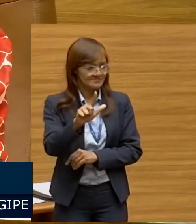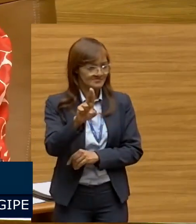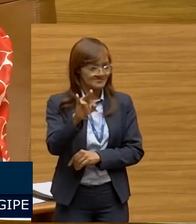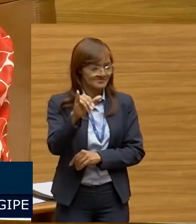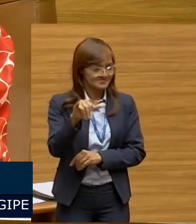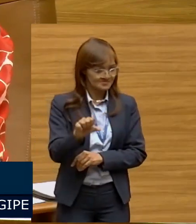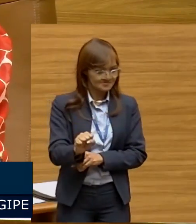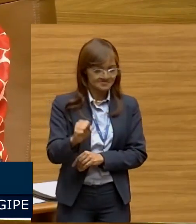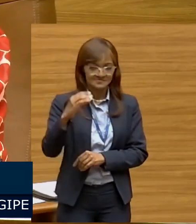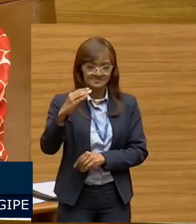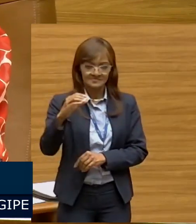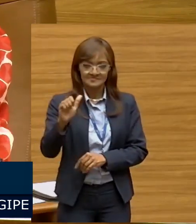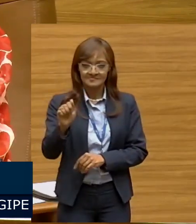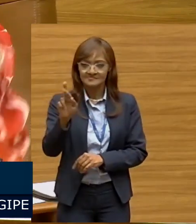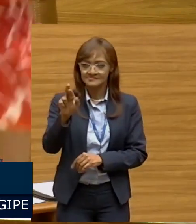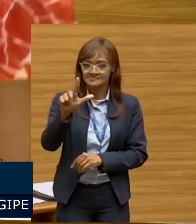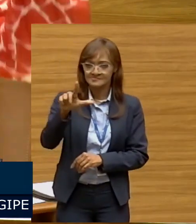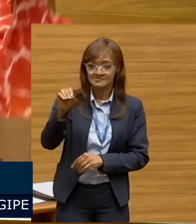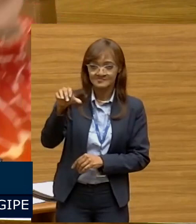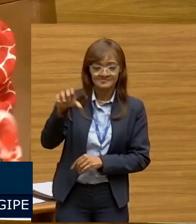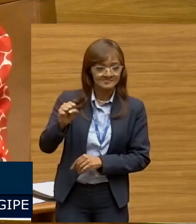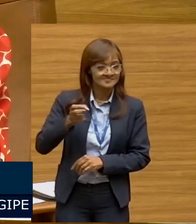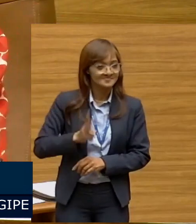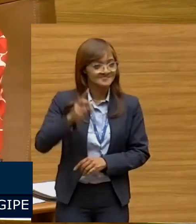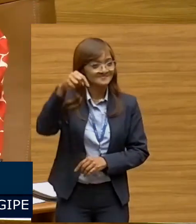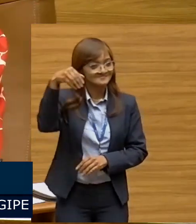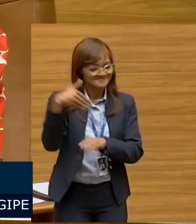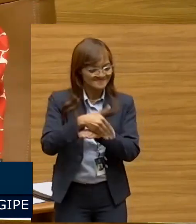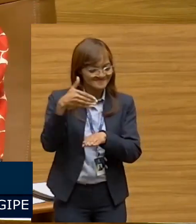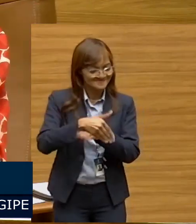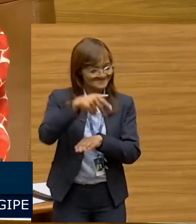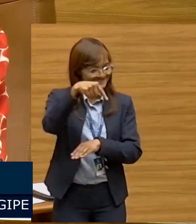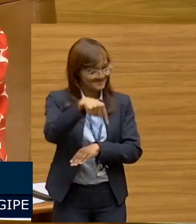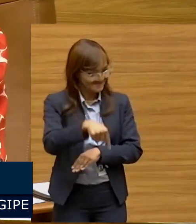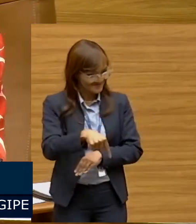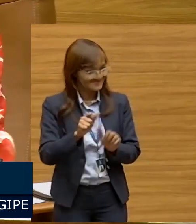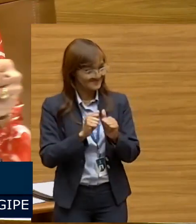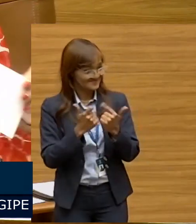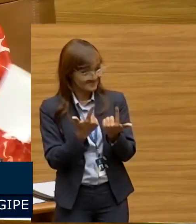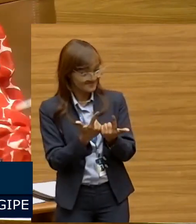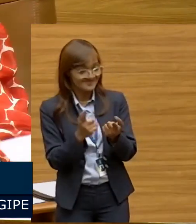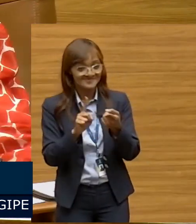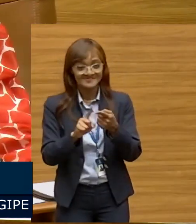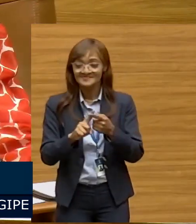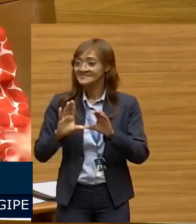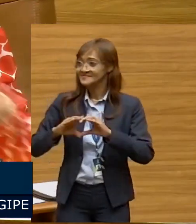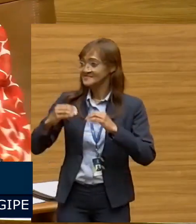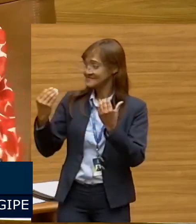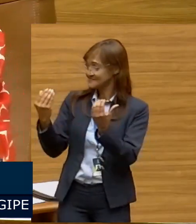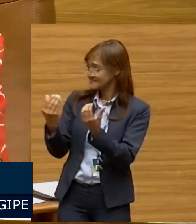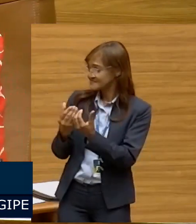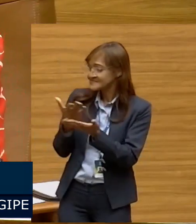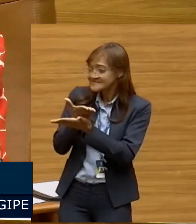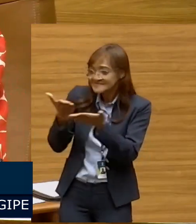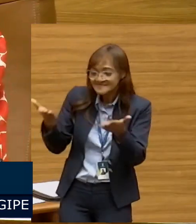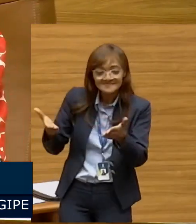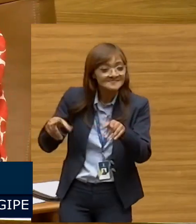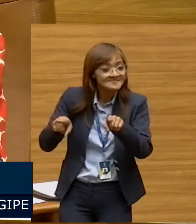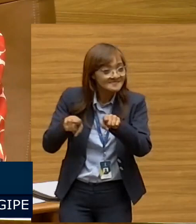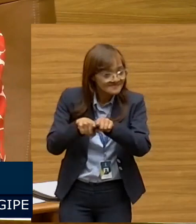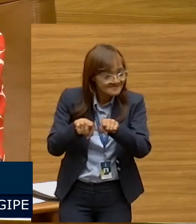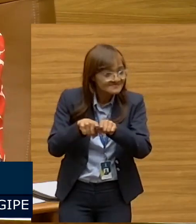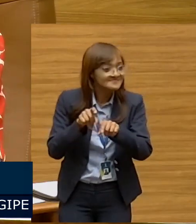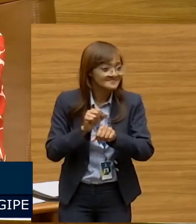Luiz Carlos, sempre aqui na LES, lá na Câmara, né? Muito, muito importante. E também